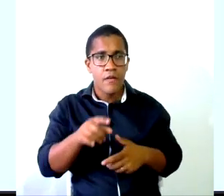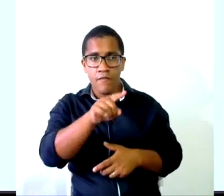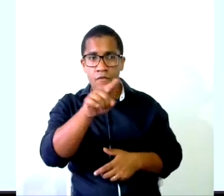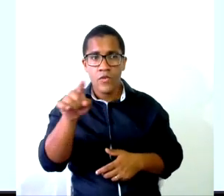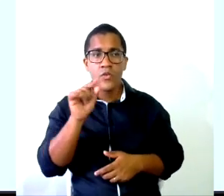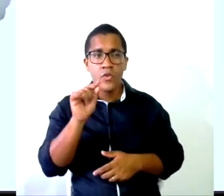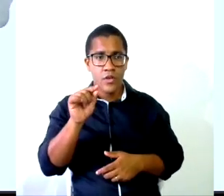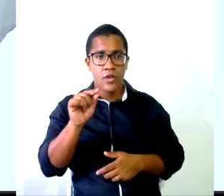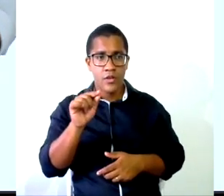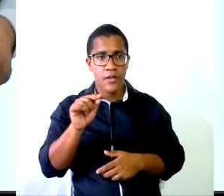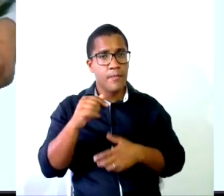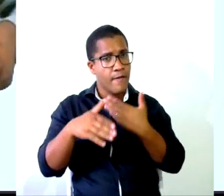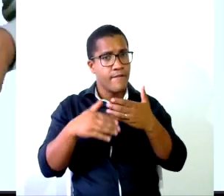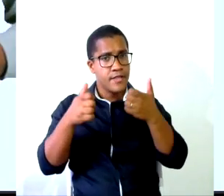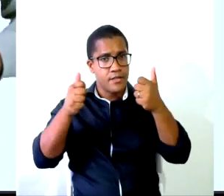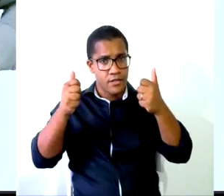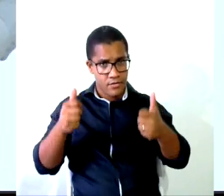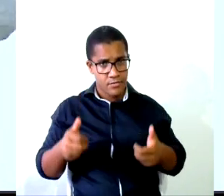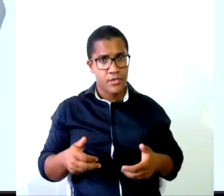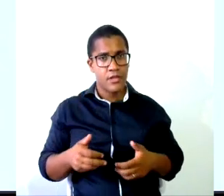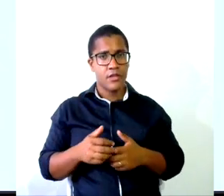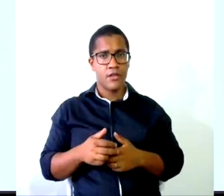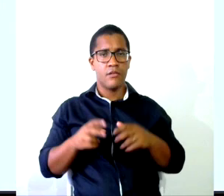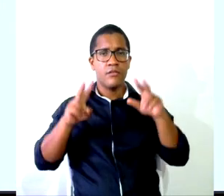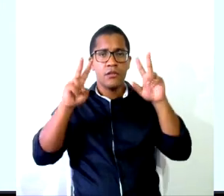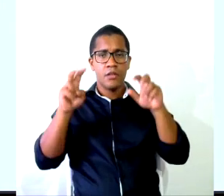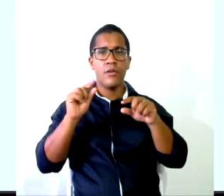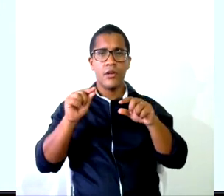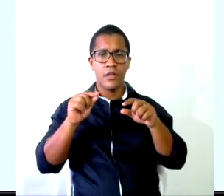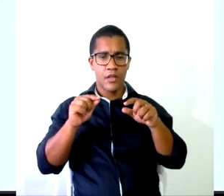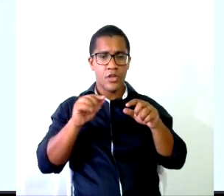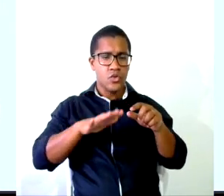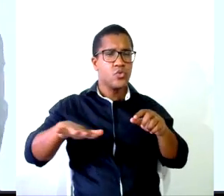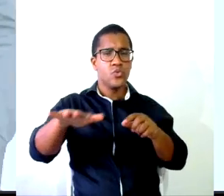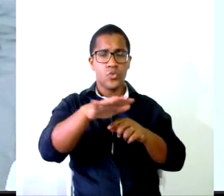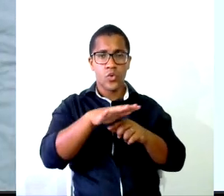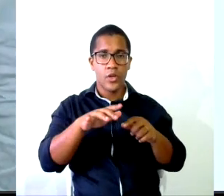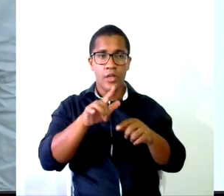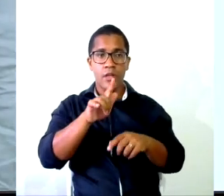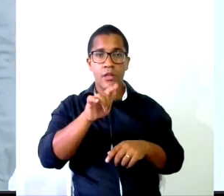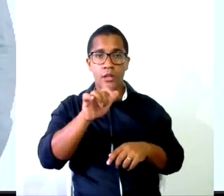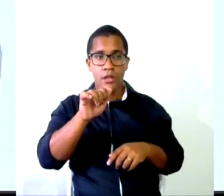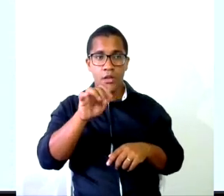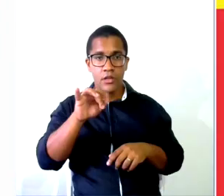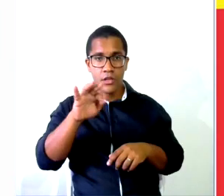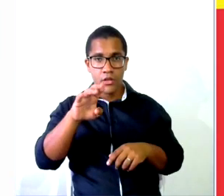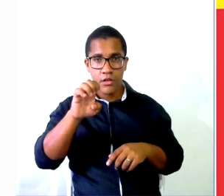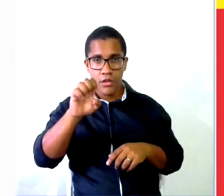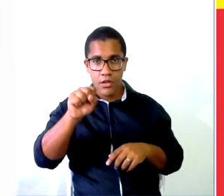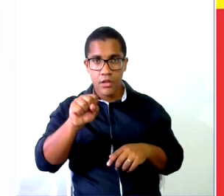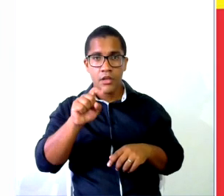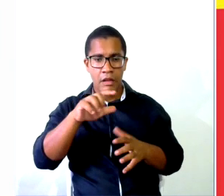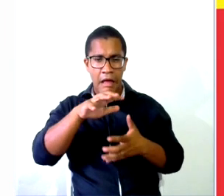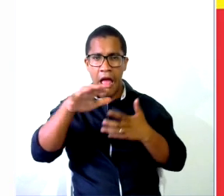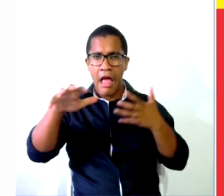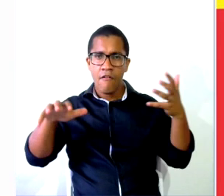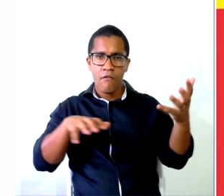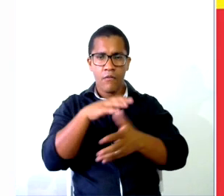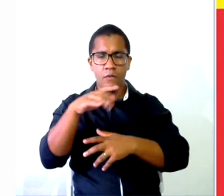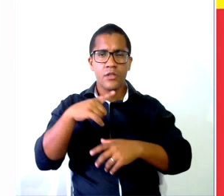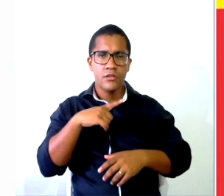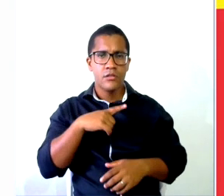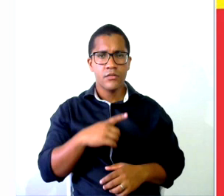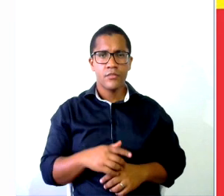espera daqui a pouco a gente vai falar um pouco da grande revolta dos gladiadores, né? Então vejamos,